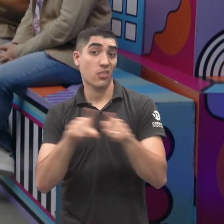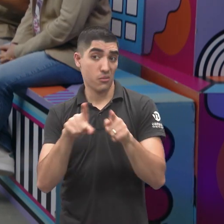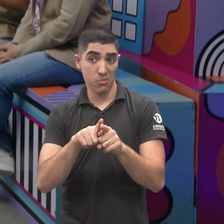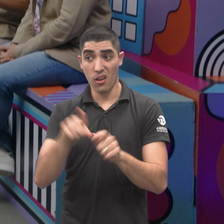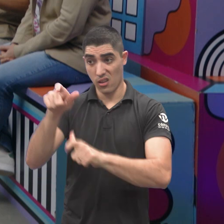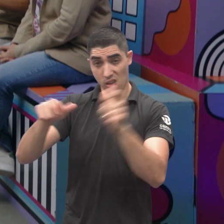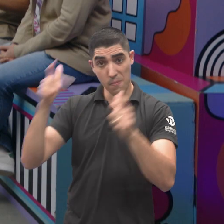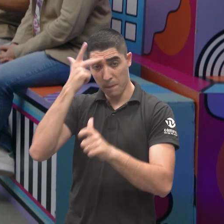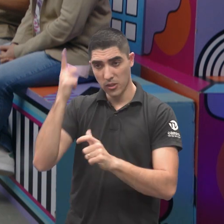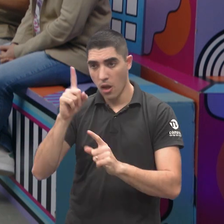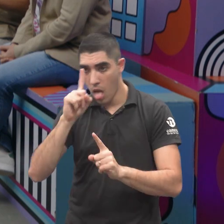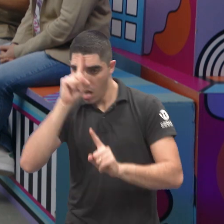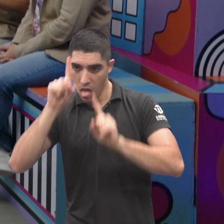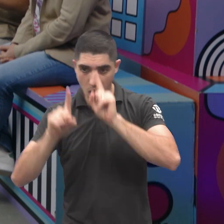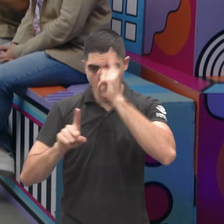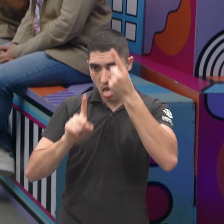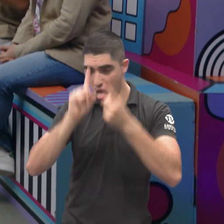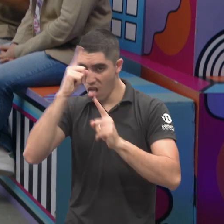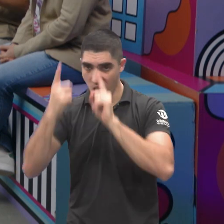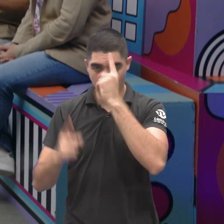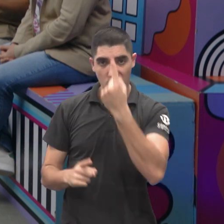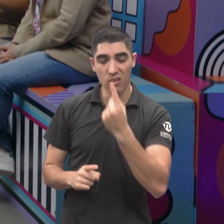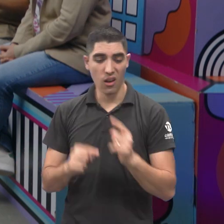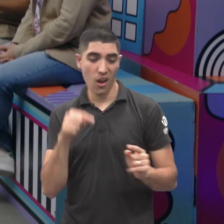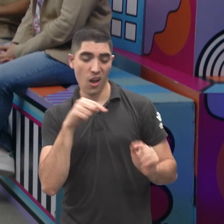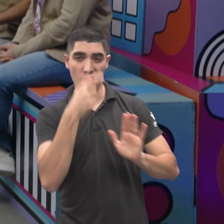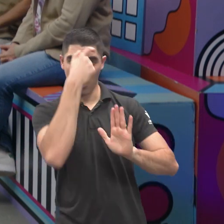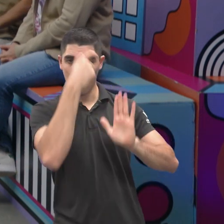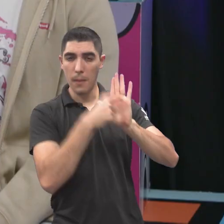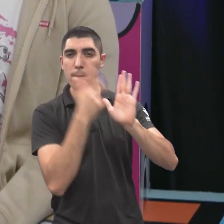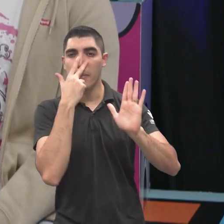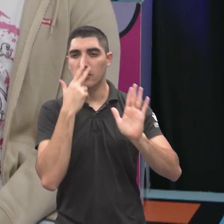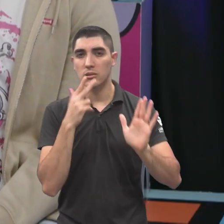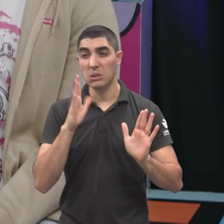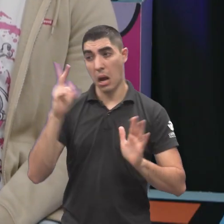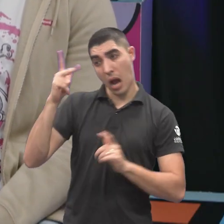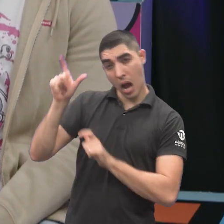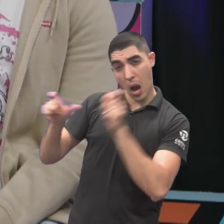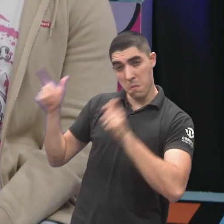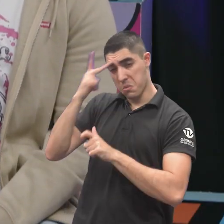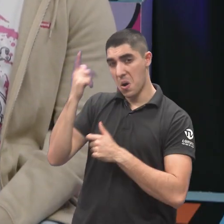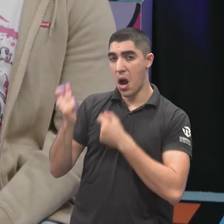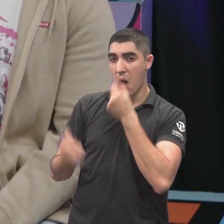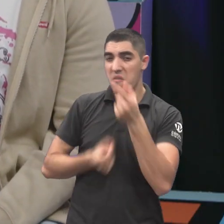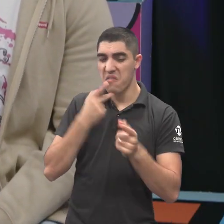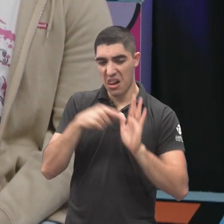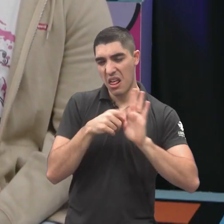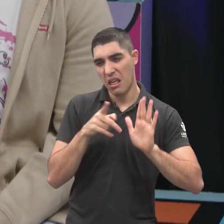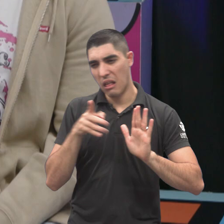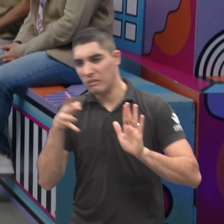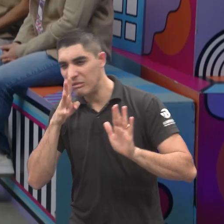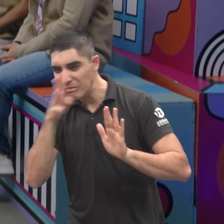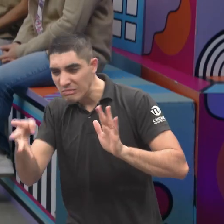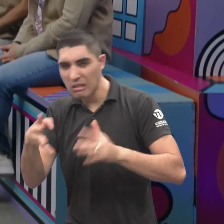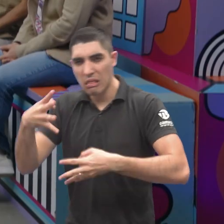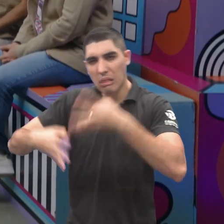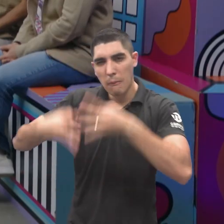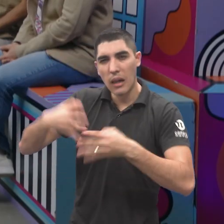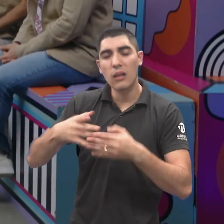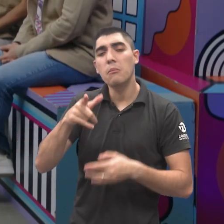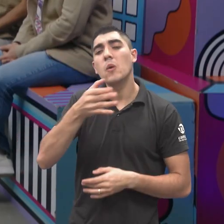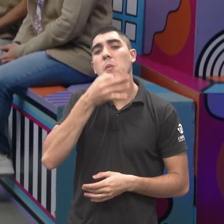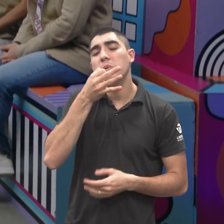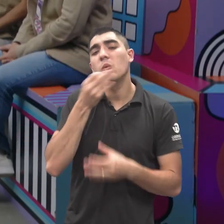dos produtores de conteúdo, mas a inteligência artificial vem aí para auxiliar esse processo. Qual é o tamanho desse impacto, Renan? Olha, eu sei